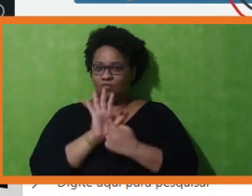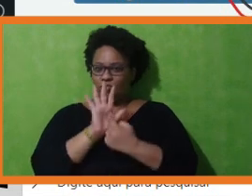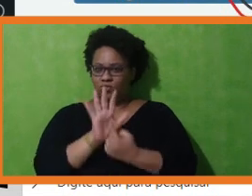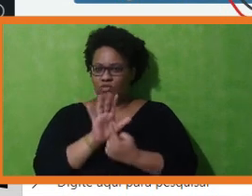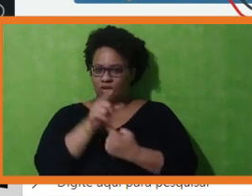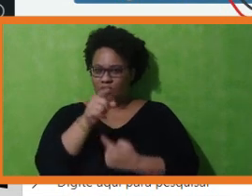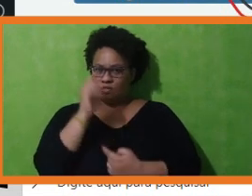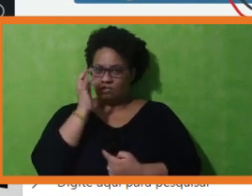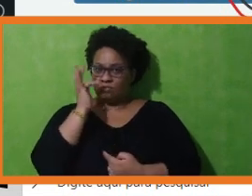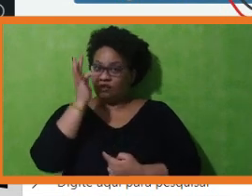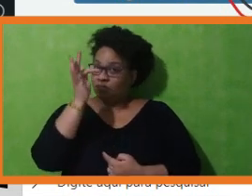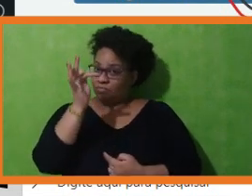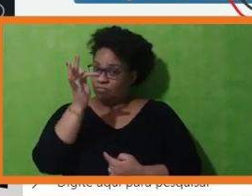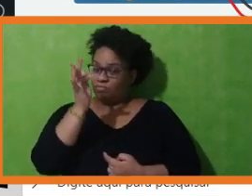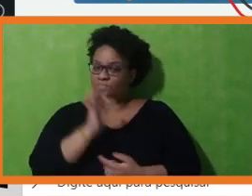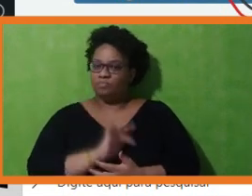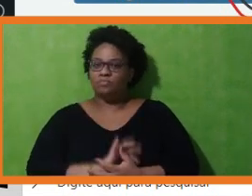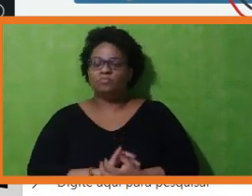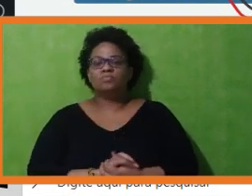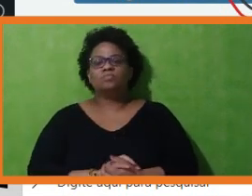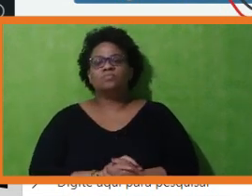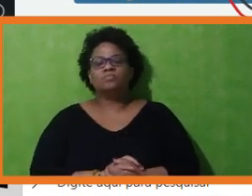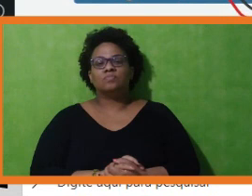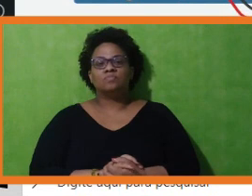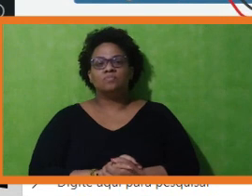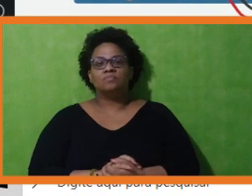Só para mostrar uma coisa para vocês no futuro.